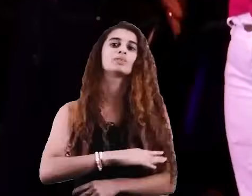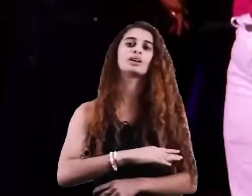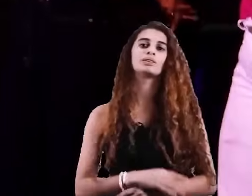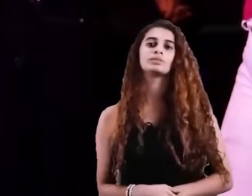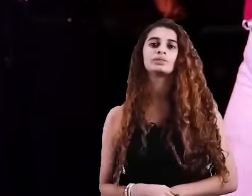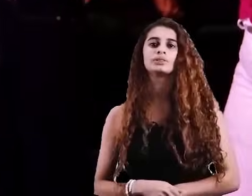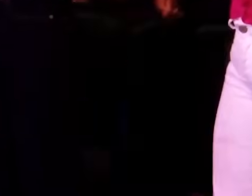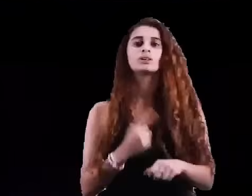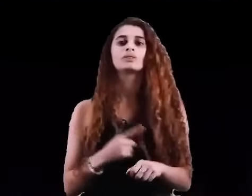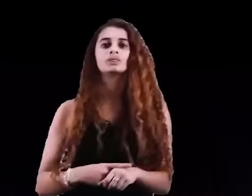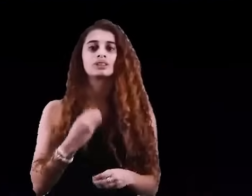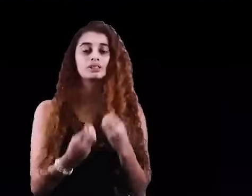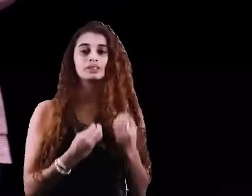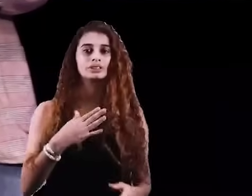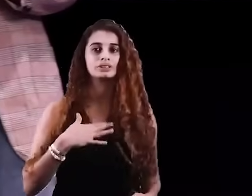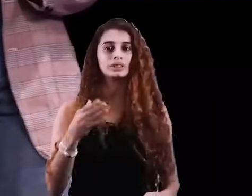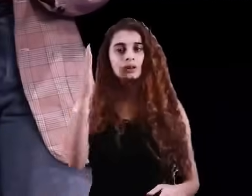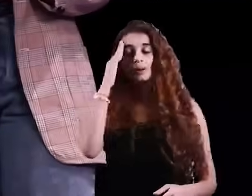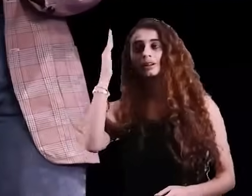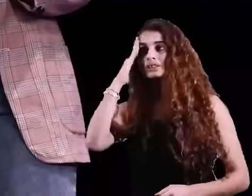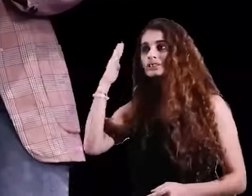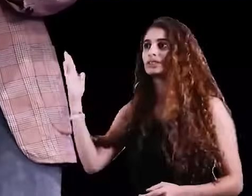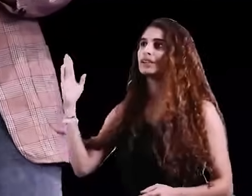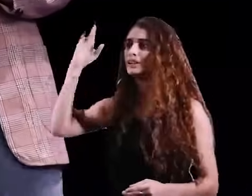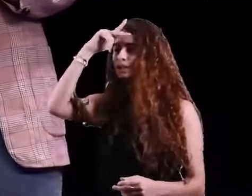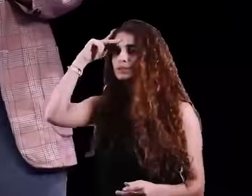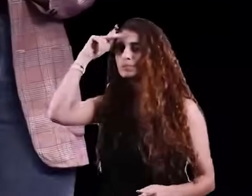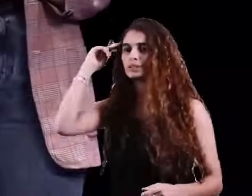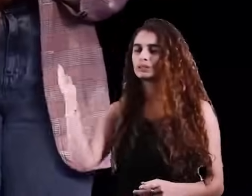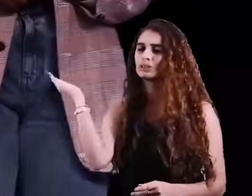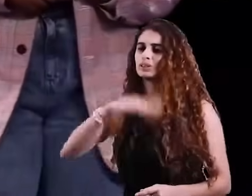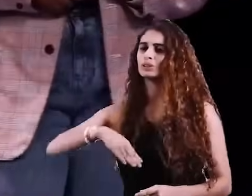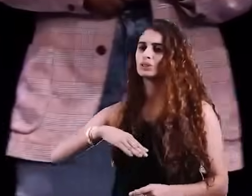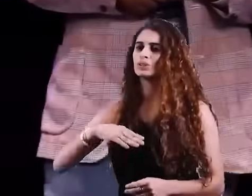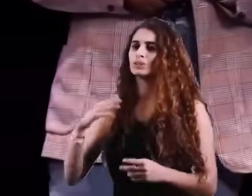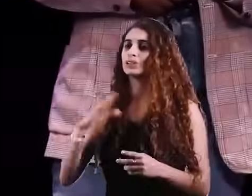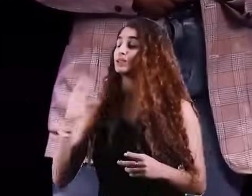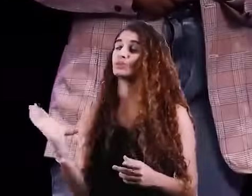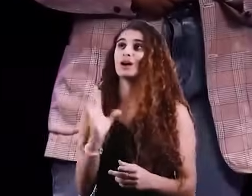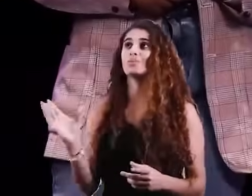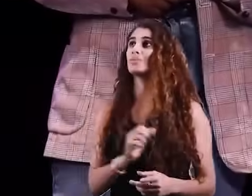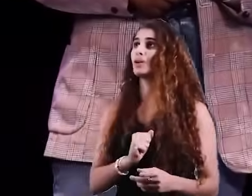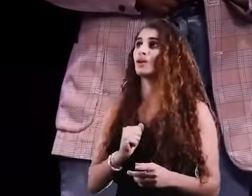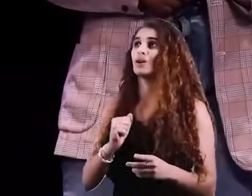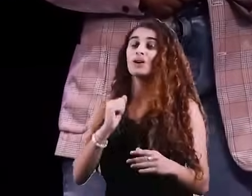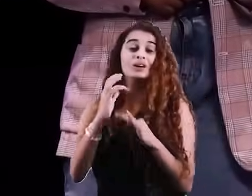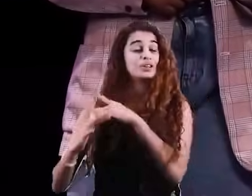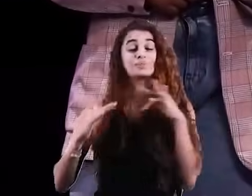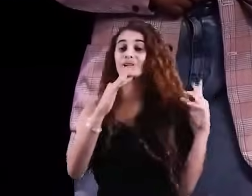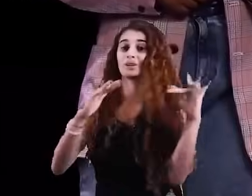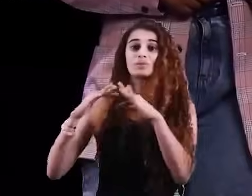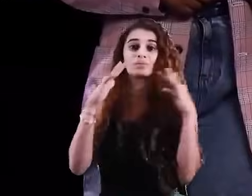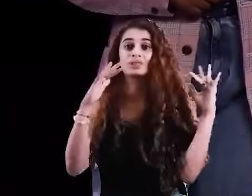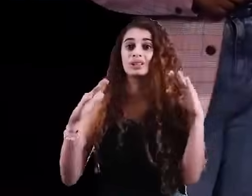Quantas vezes eu achei que um Nabal, que o amor de um Nabal, que a aceitação de um Nabal, que o favor de um Nabal